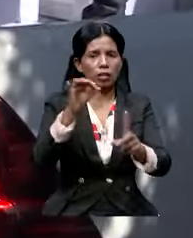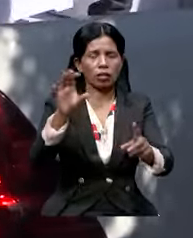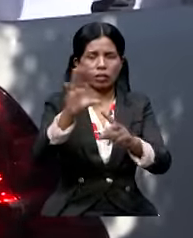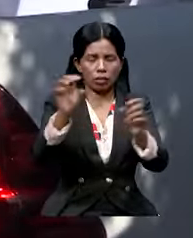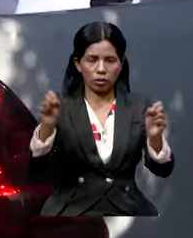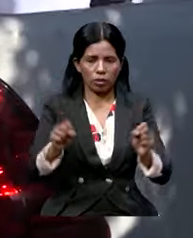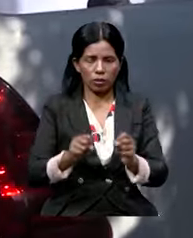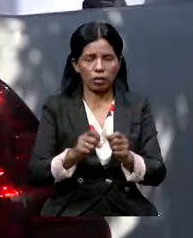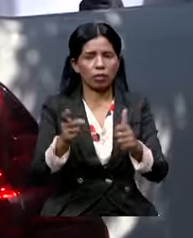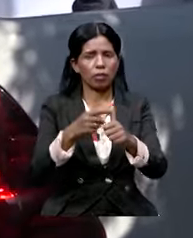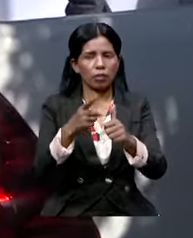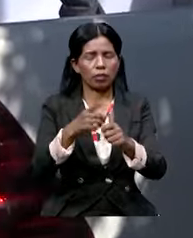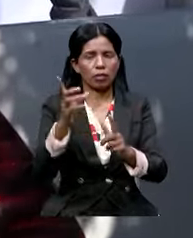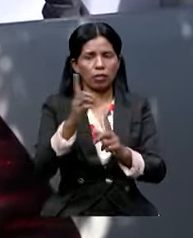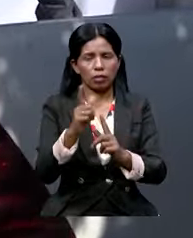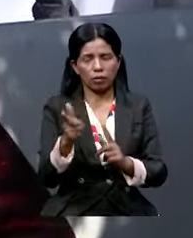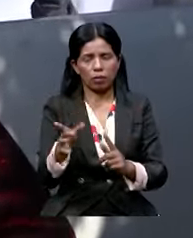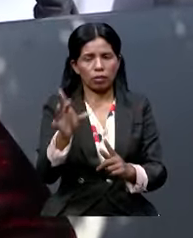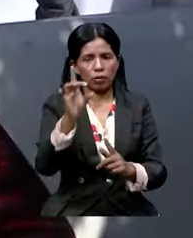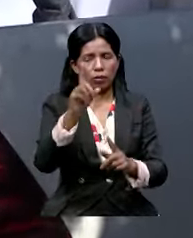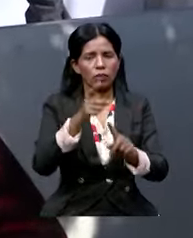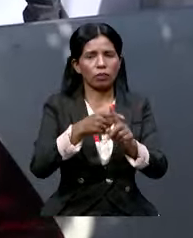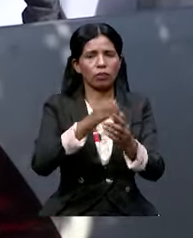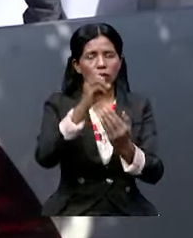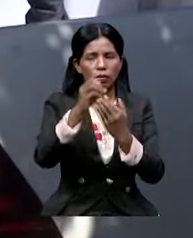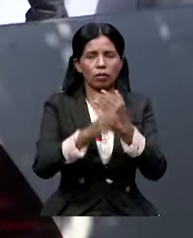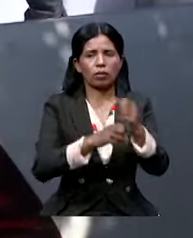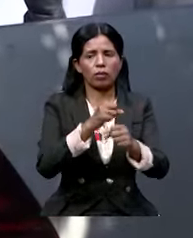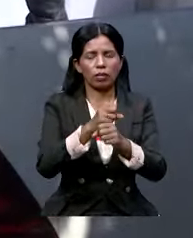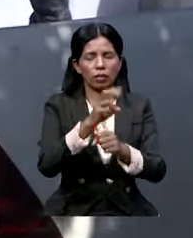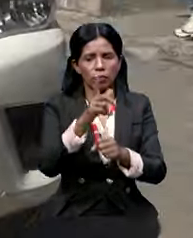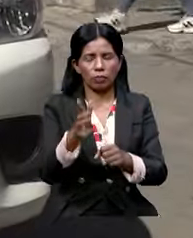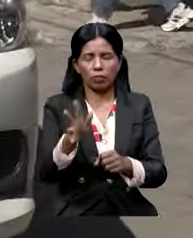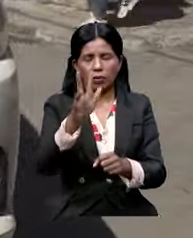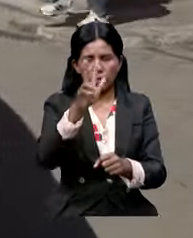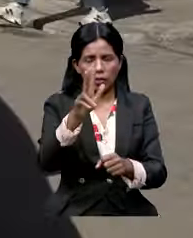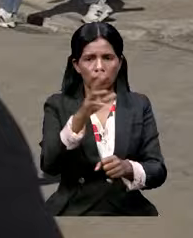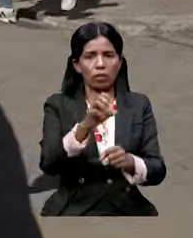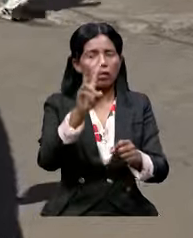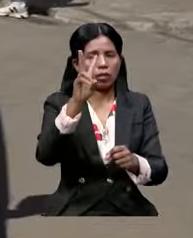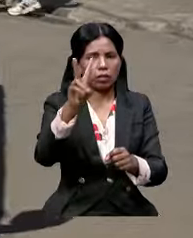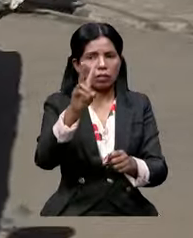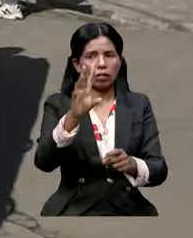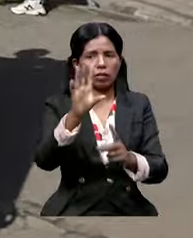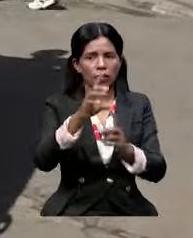komunitaria etapa primeru iha lorong ronde sing walu fulan Oktober tinang riu lorong resintolu, no etapa segundo iha lorong sam